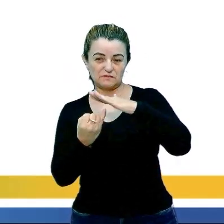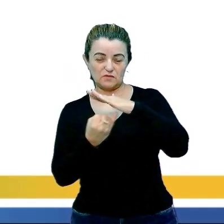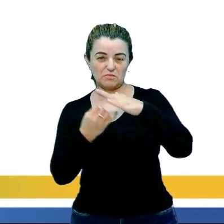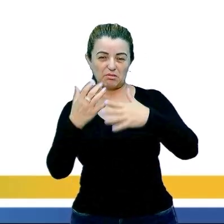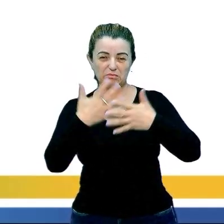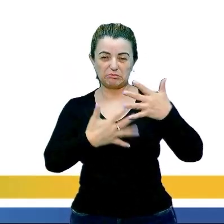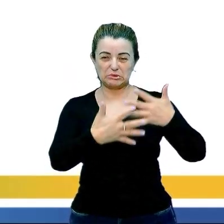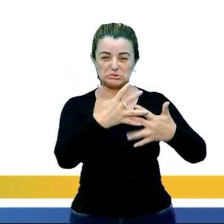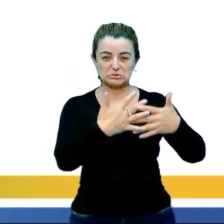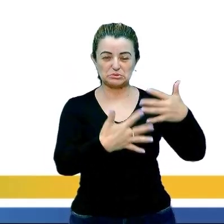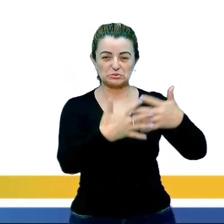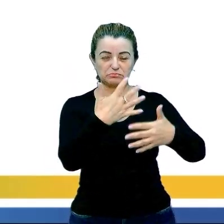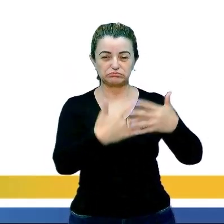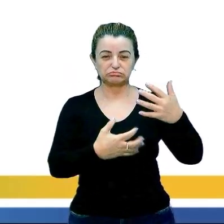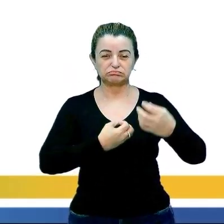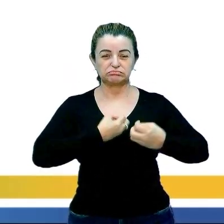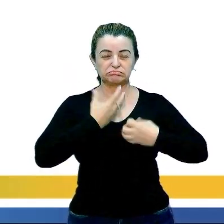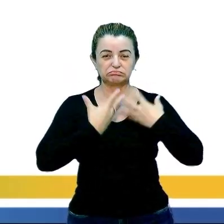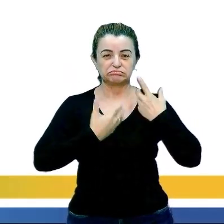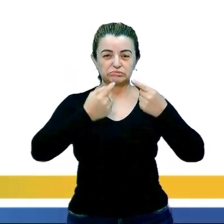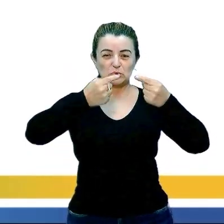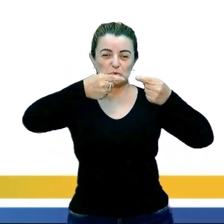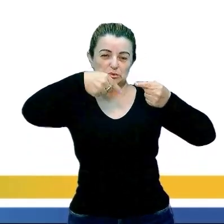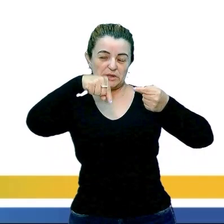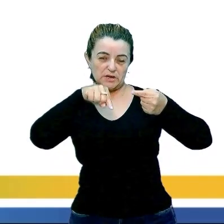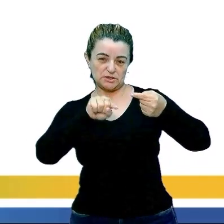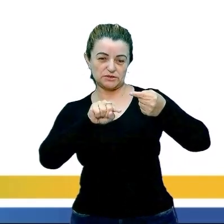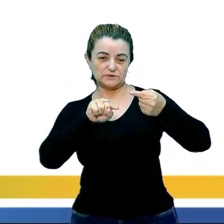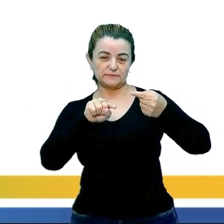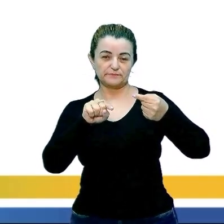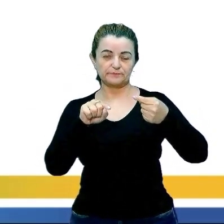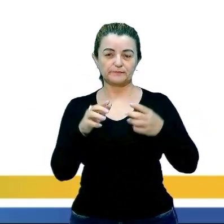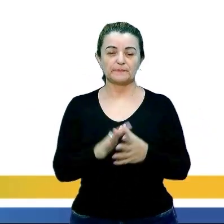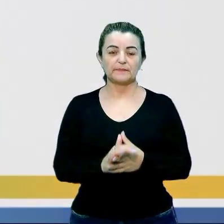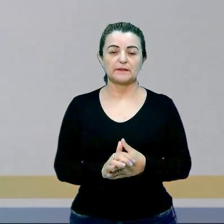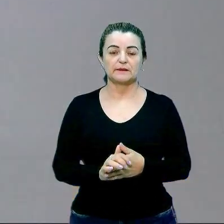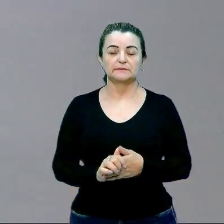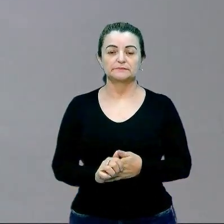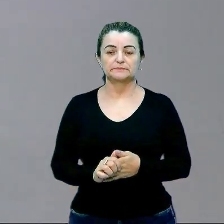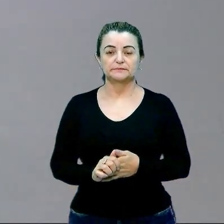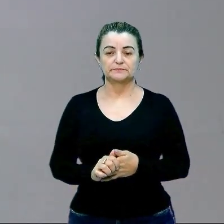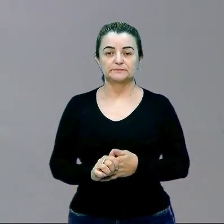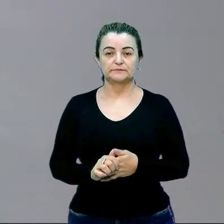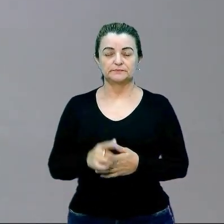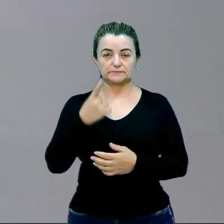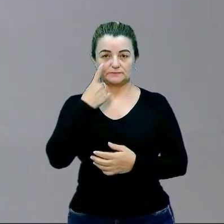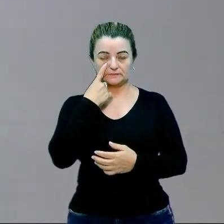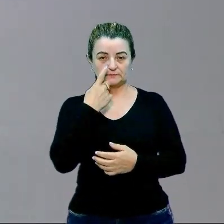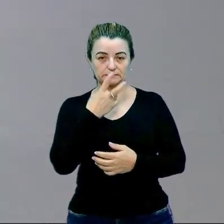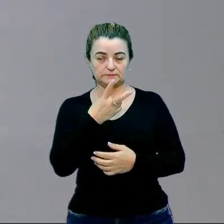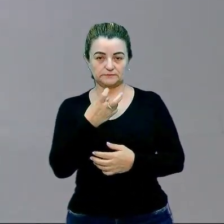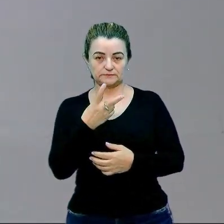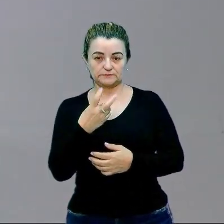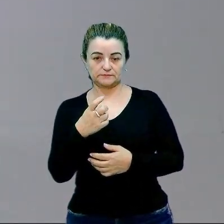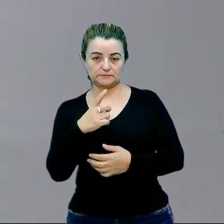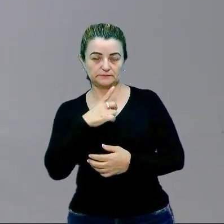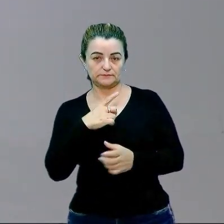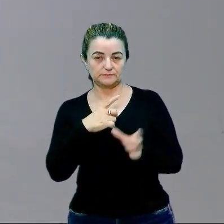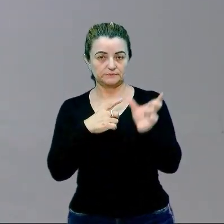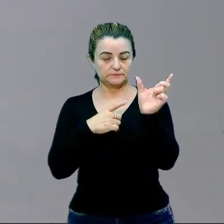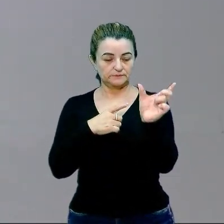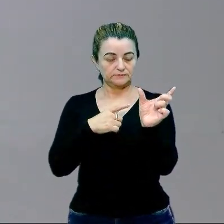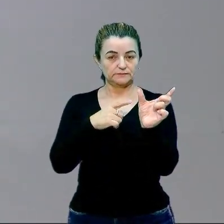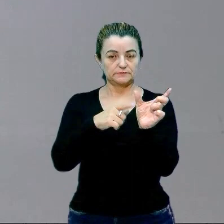poema, criando um efeito de contraste, como ocorre em... Observa que lá eu tenho